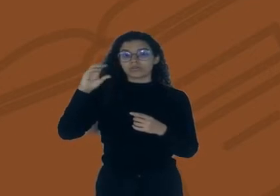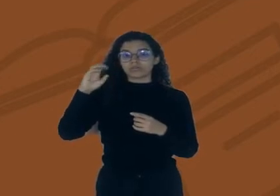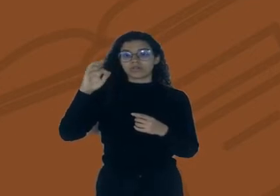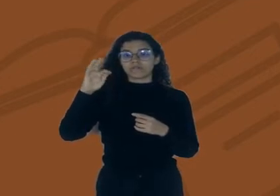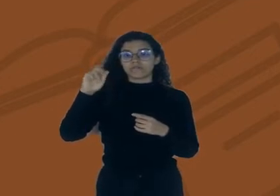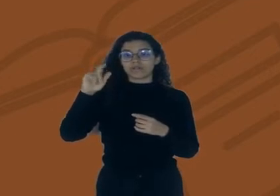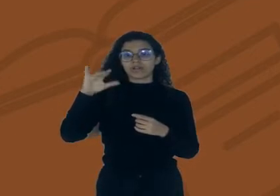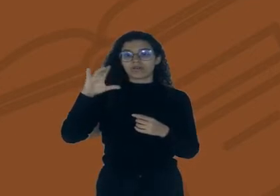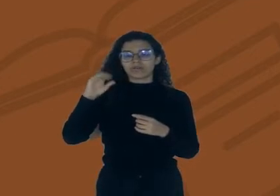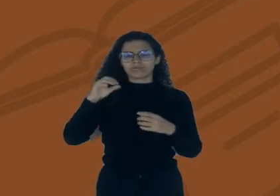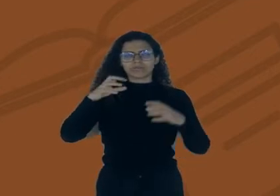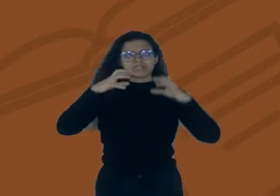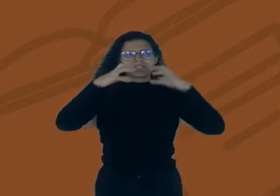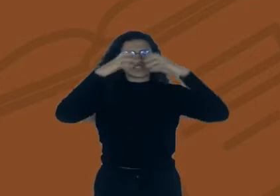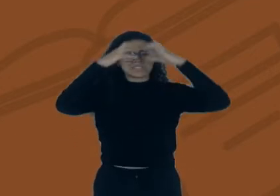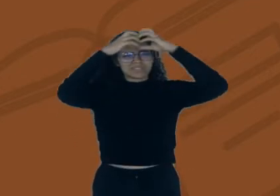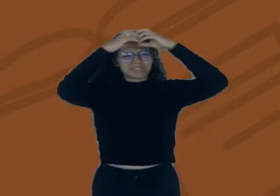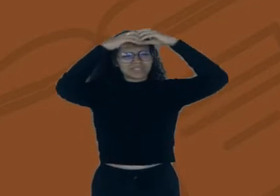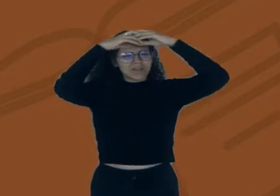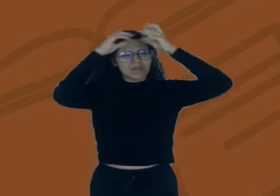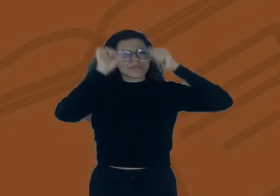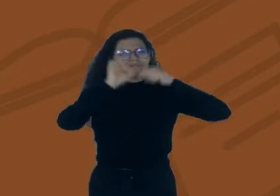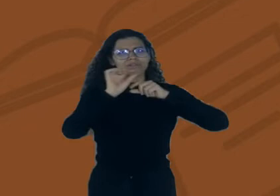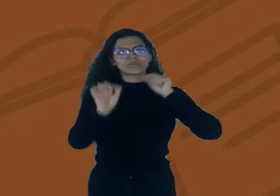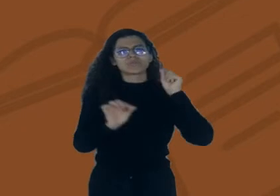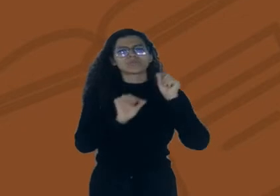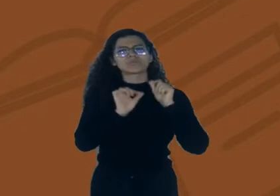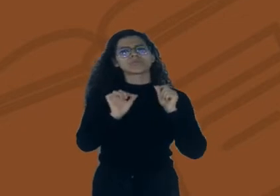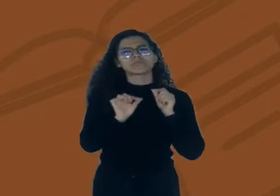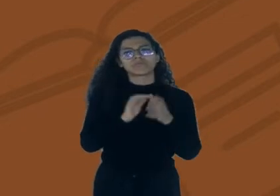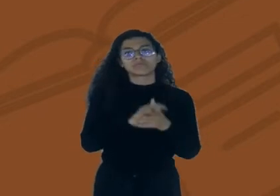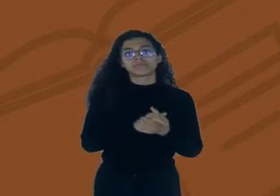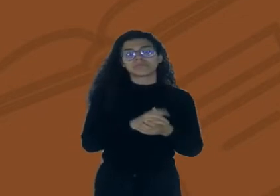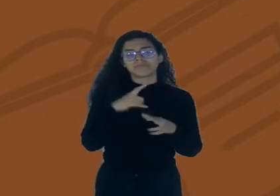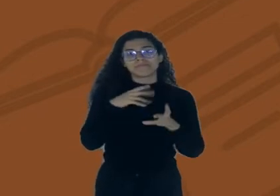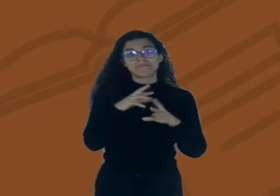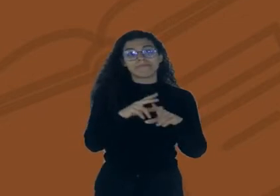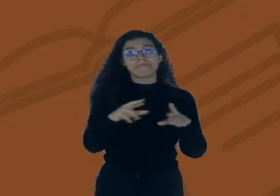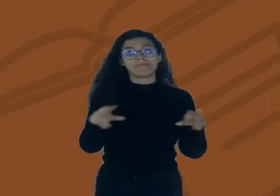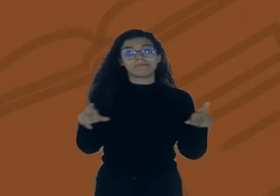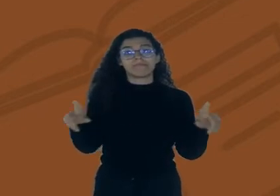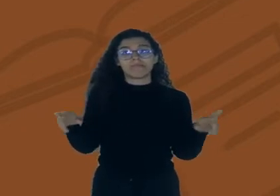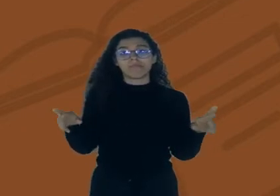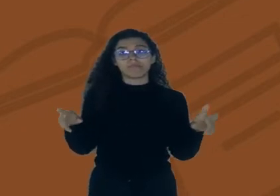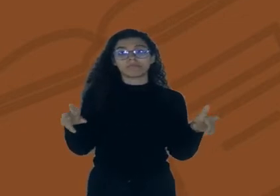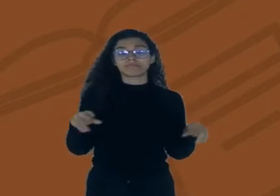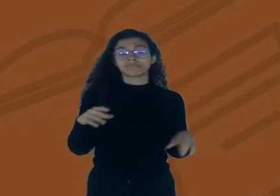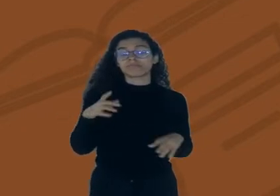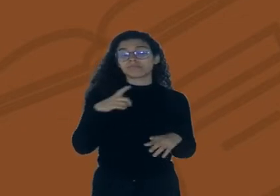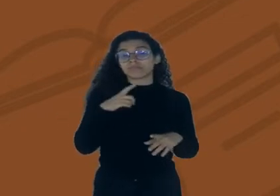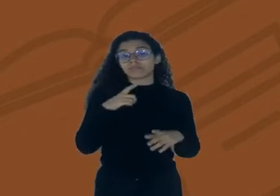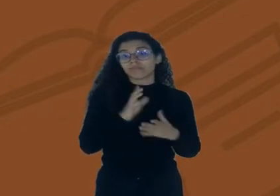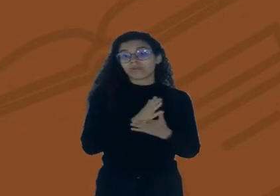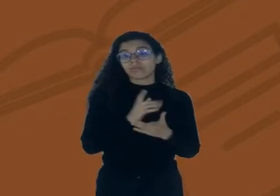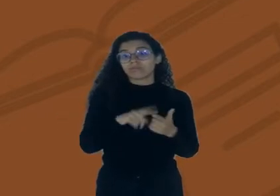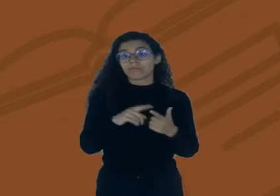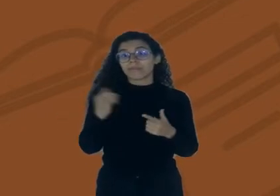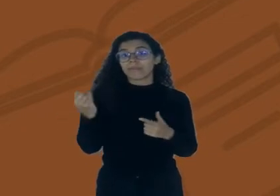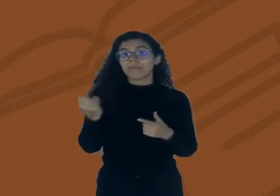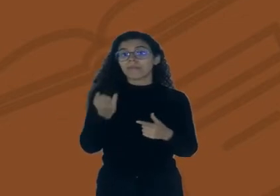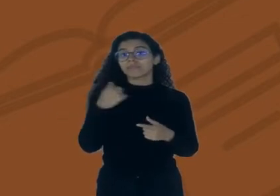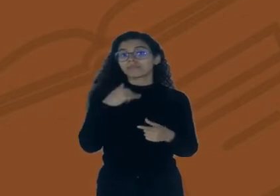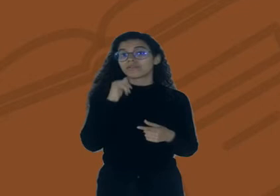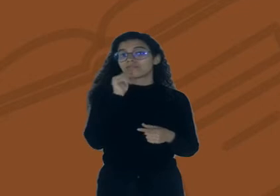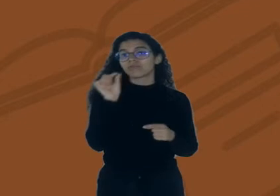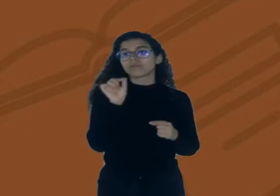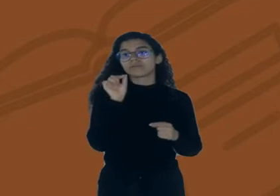cérebro? A função do cérebro são várias. Dentre elas, cabe a nós citarmos aqui a